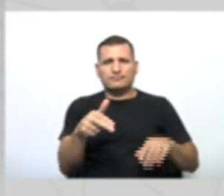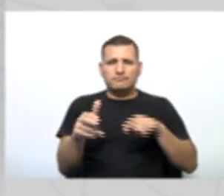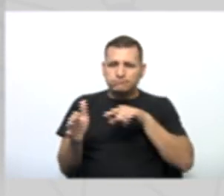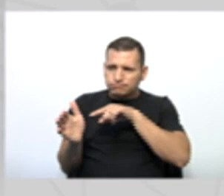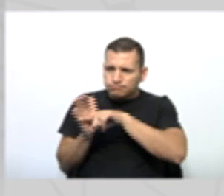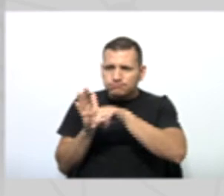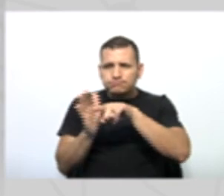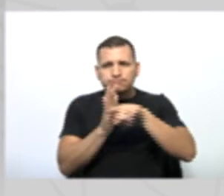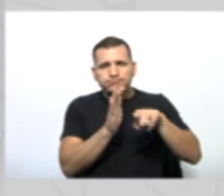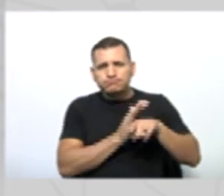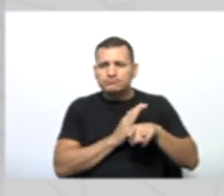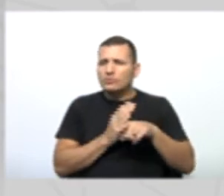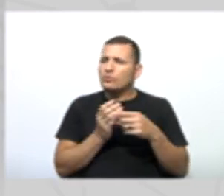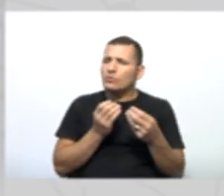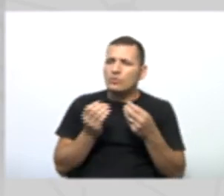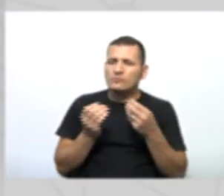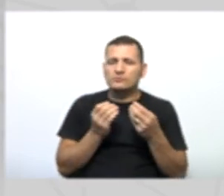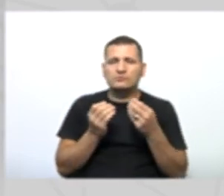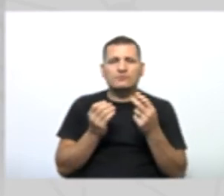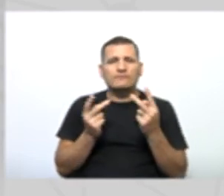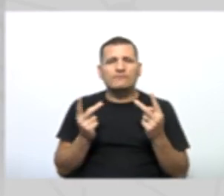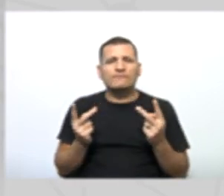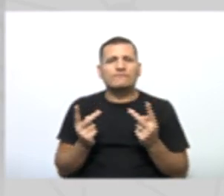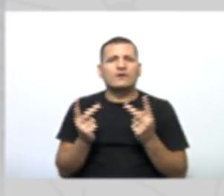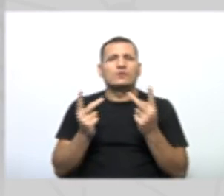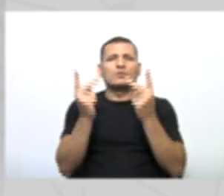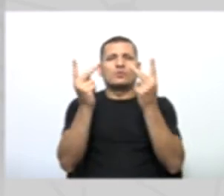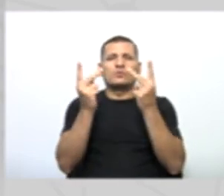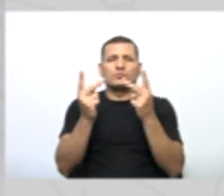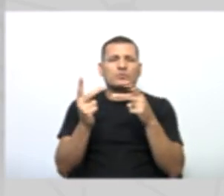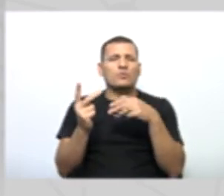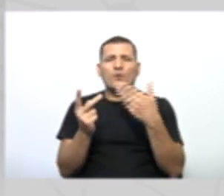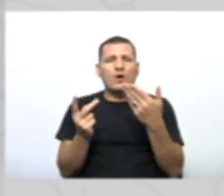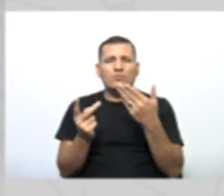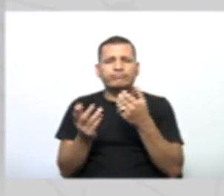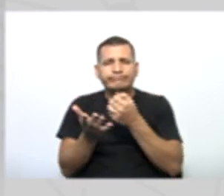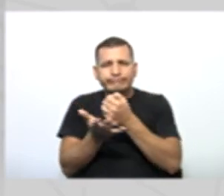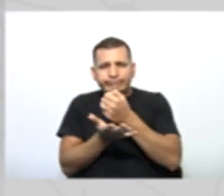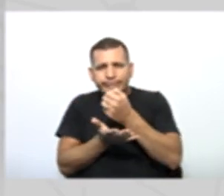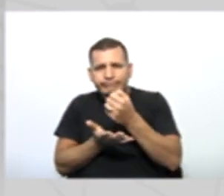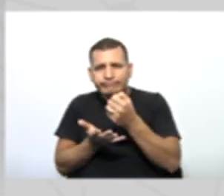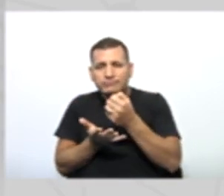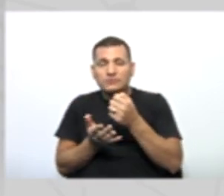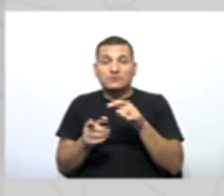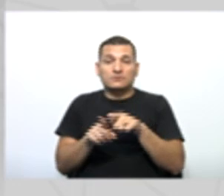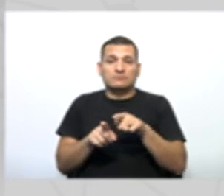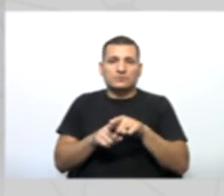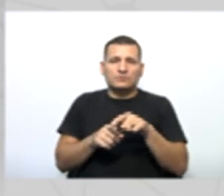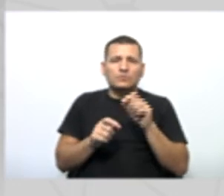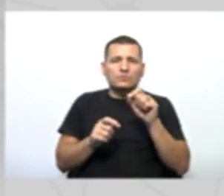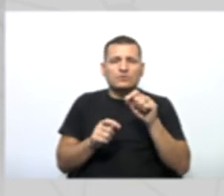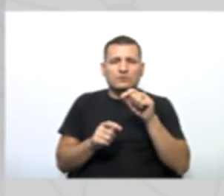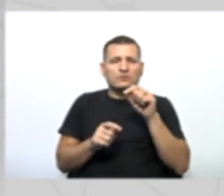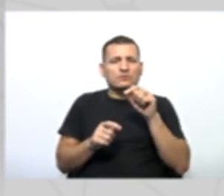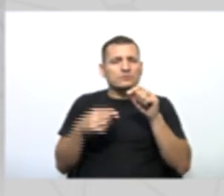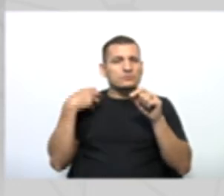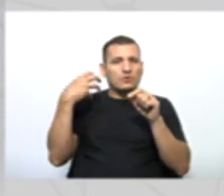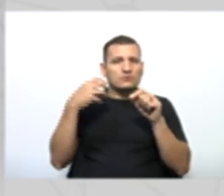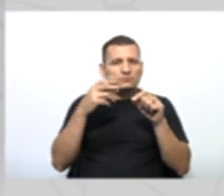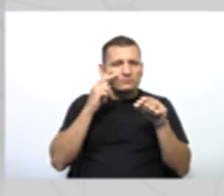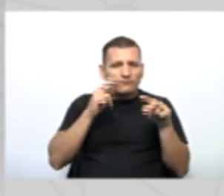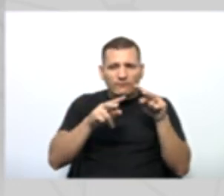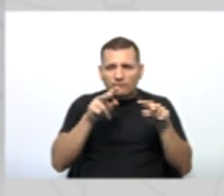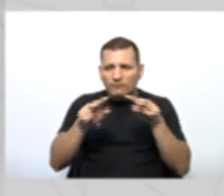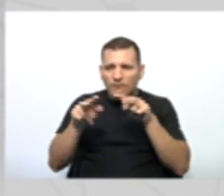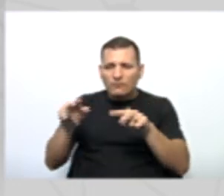a essência dos valores nos quais acreditavam e o que observavam no dia a dia. Sócrates vai